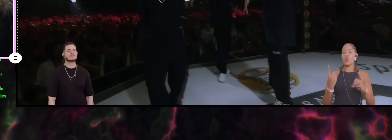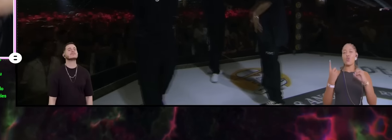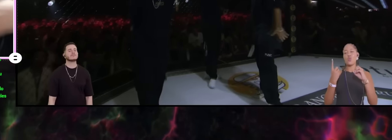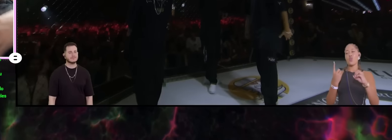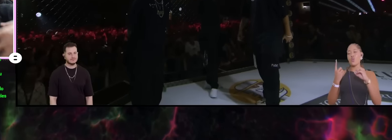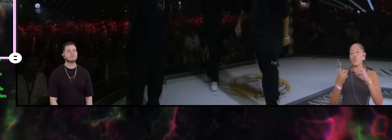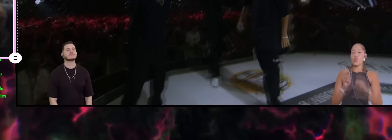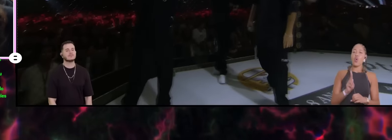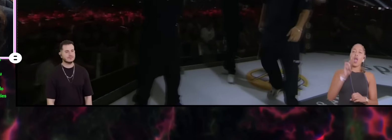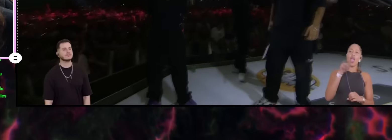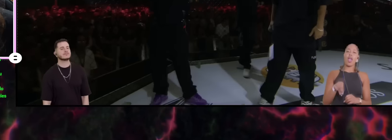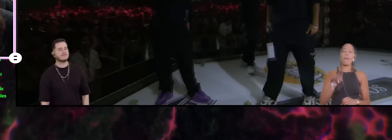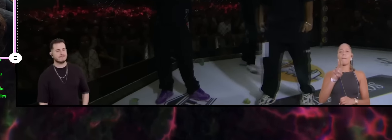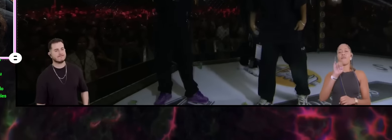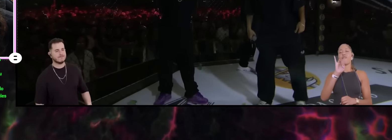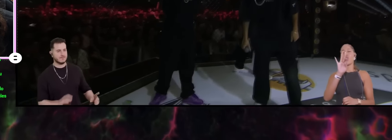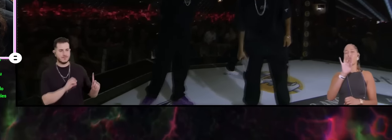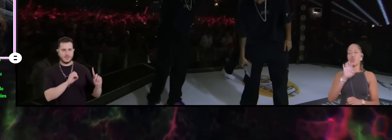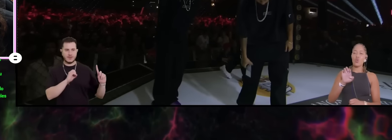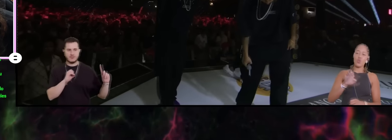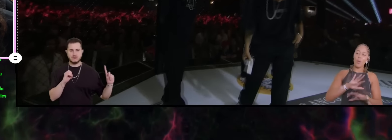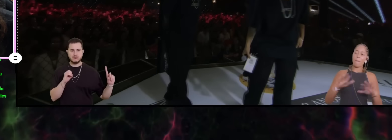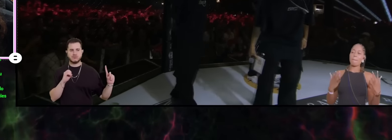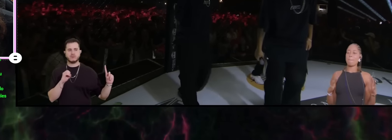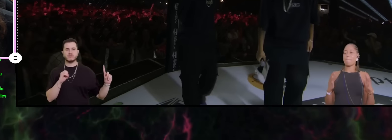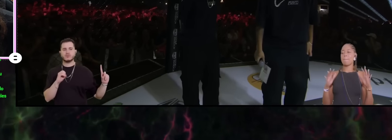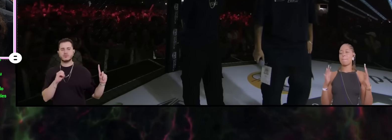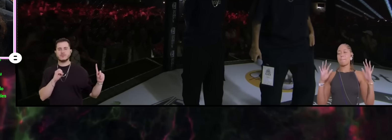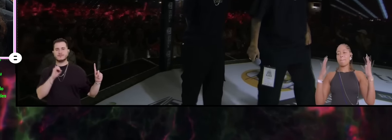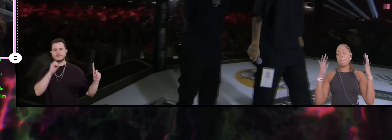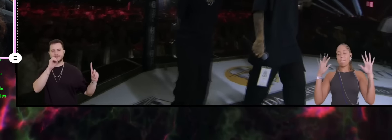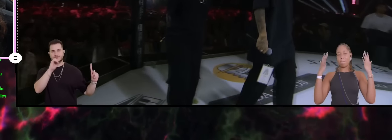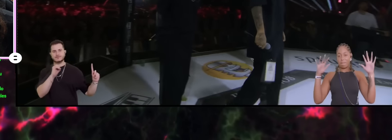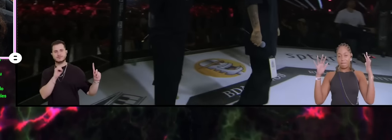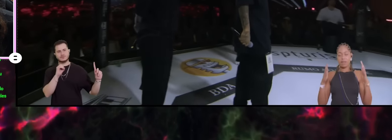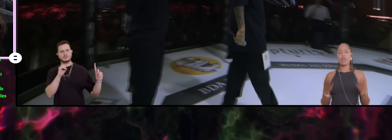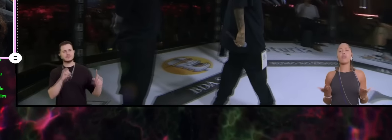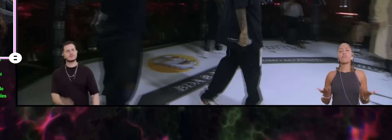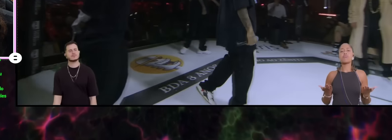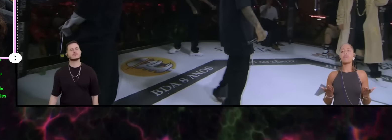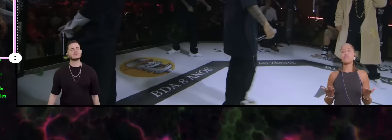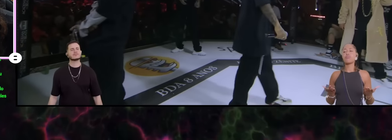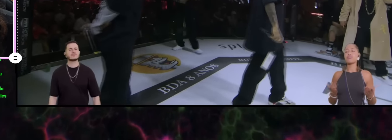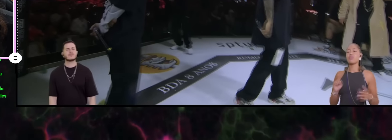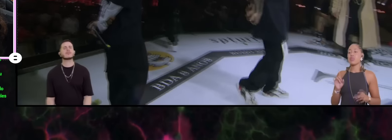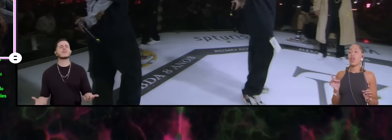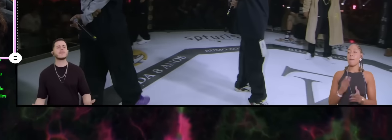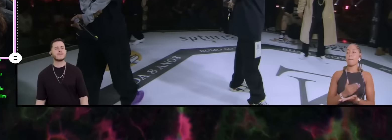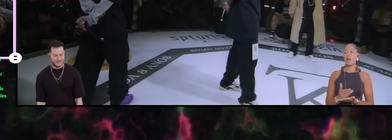0, KM, Vitu e Martizinho! Eu acho que eu... E aí? E?